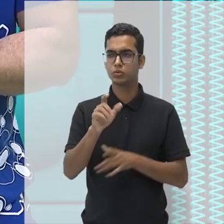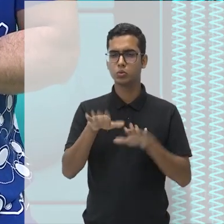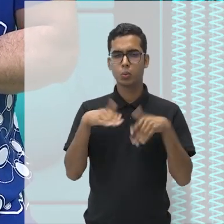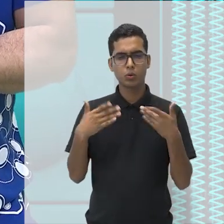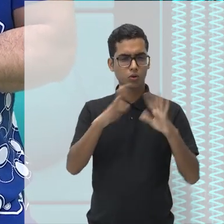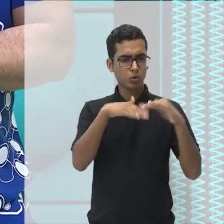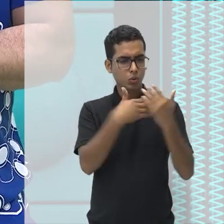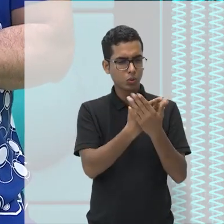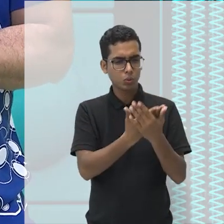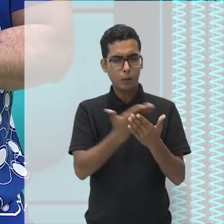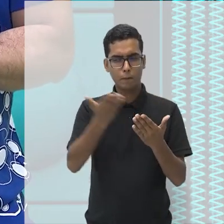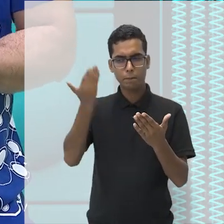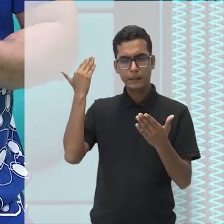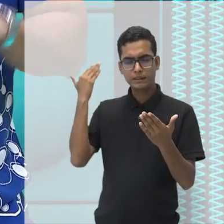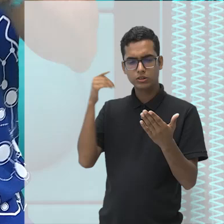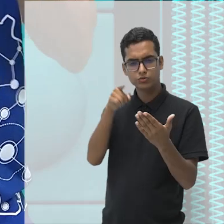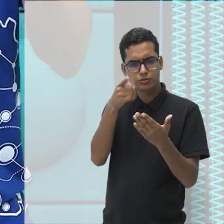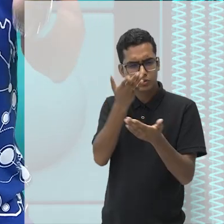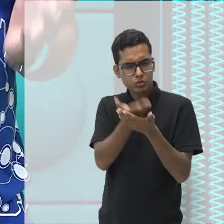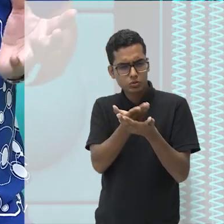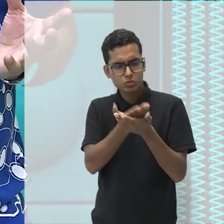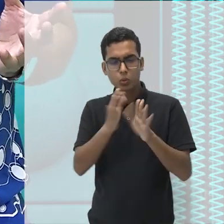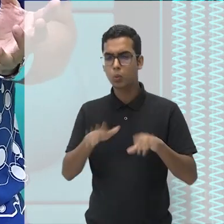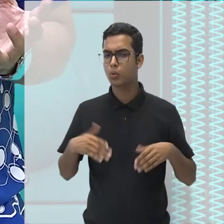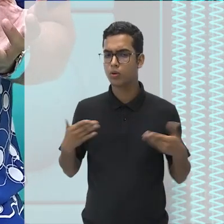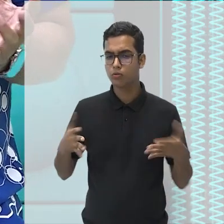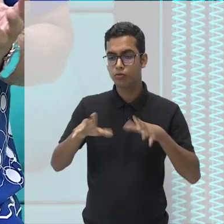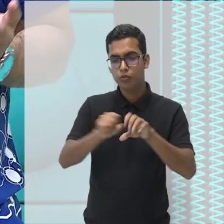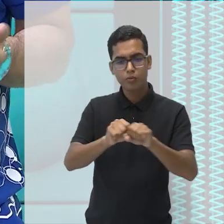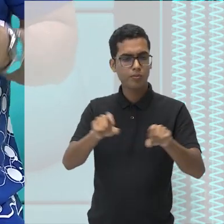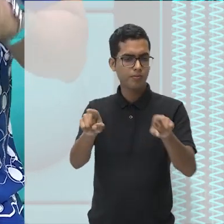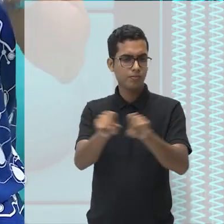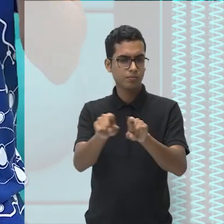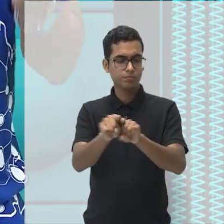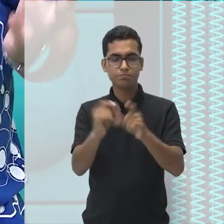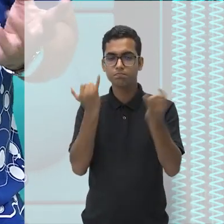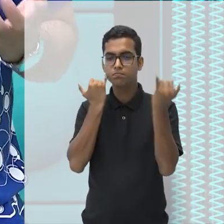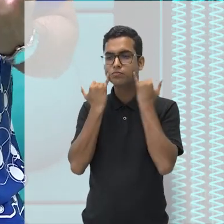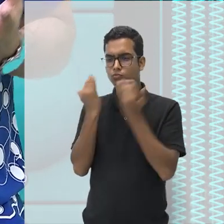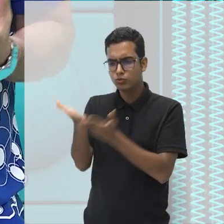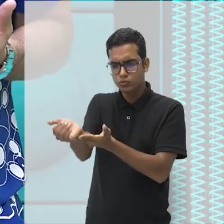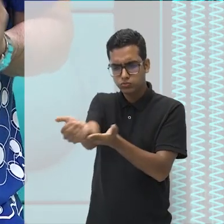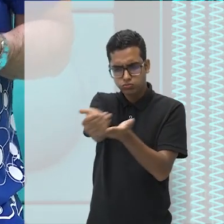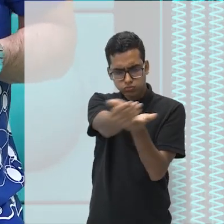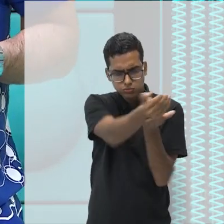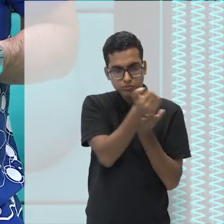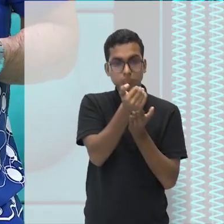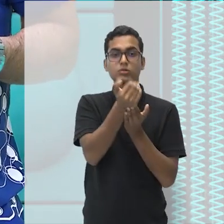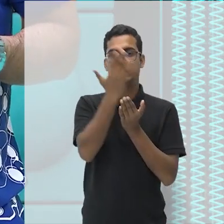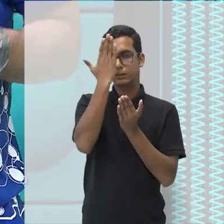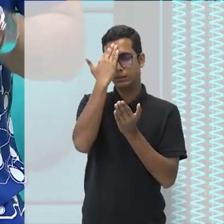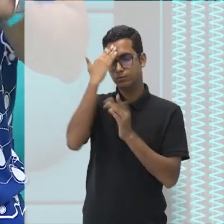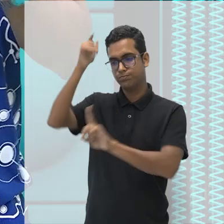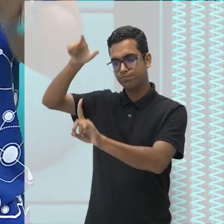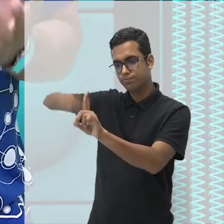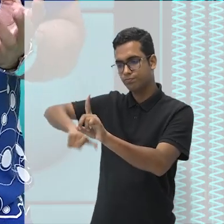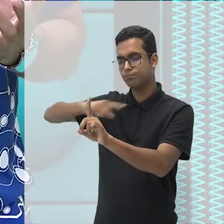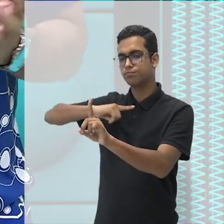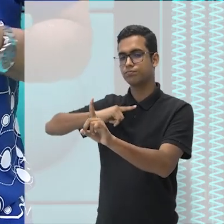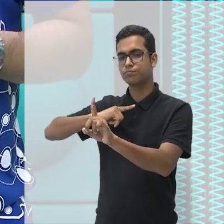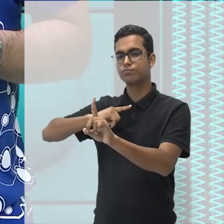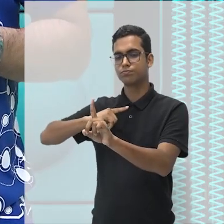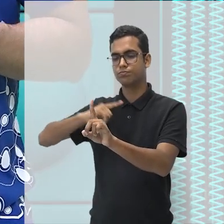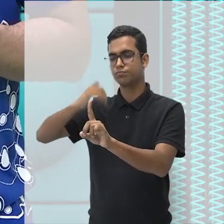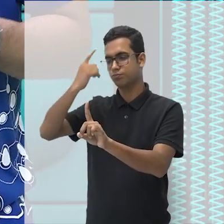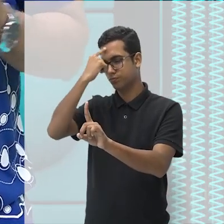que você estudou e assim por diante. Todas essas informações juntas nos dão um panorama individual, né? Quem é